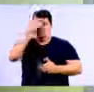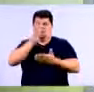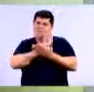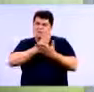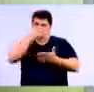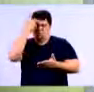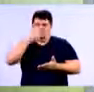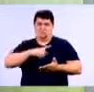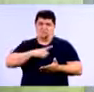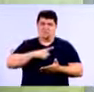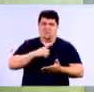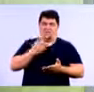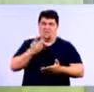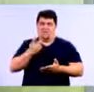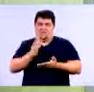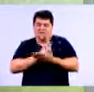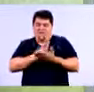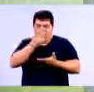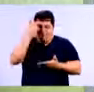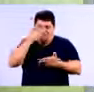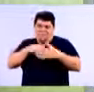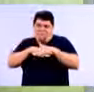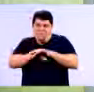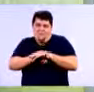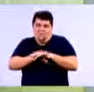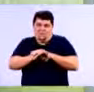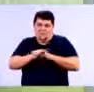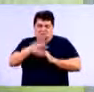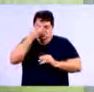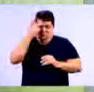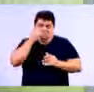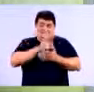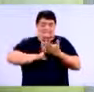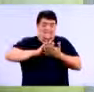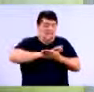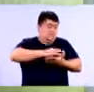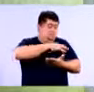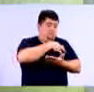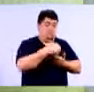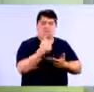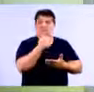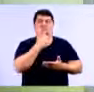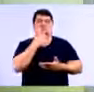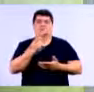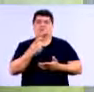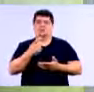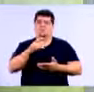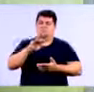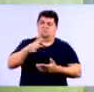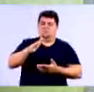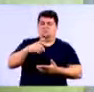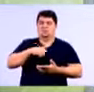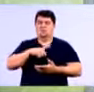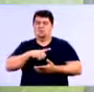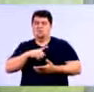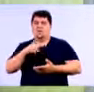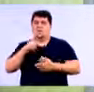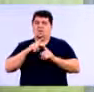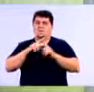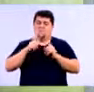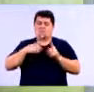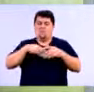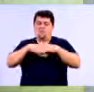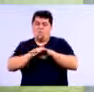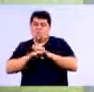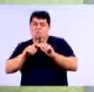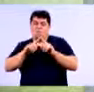pegar. Quando eu falo moderado, significa que eu guardo algo protegido em determinado lugar que ninguém possa pegar,